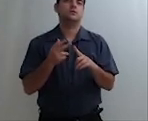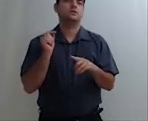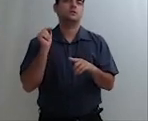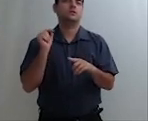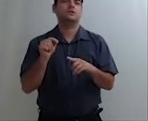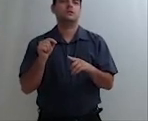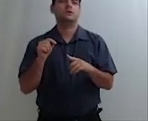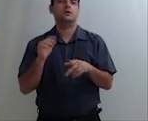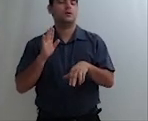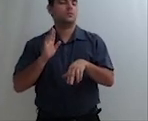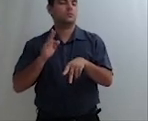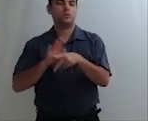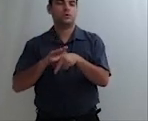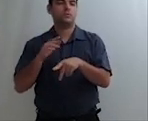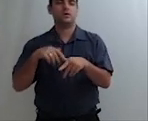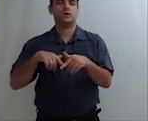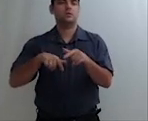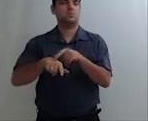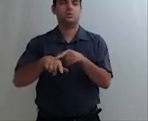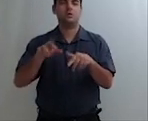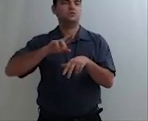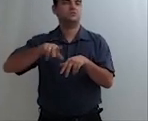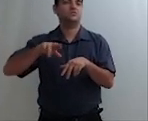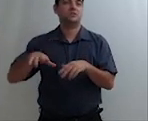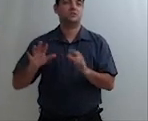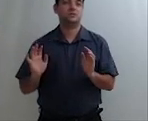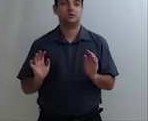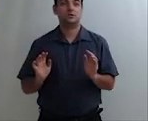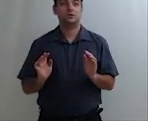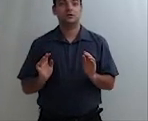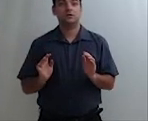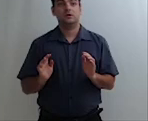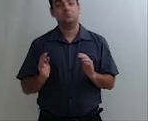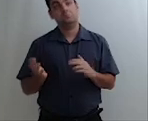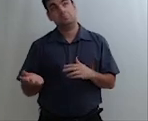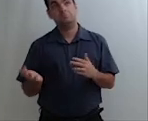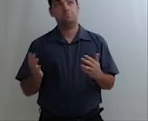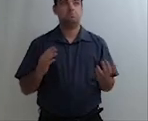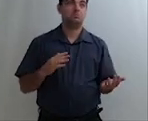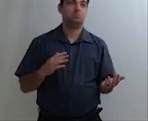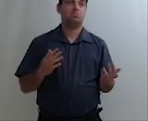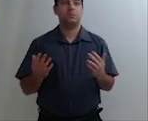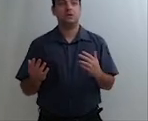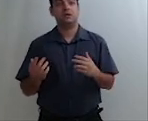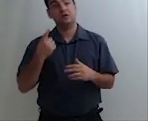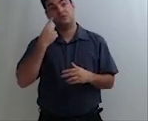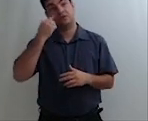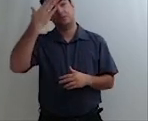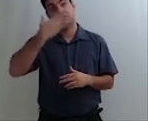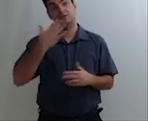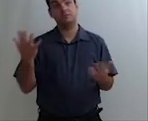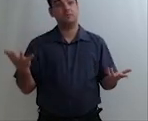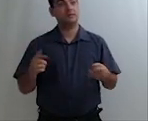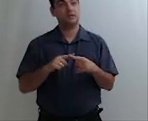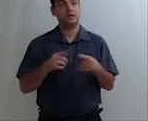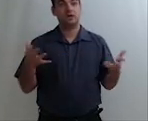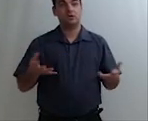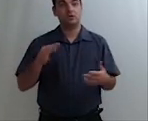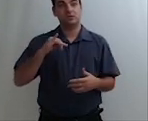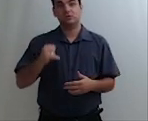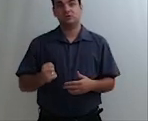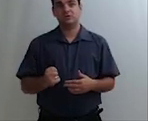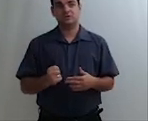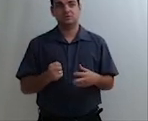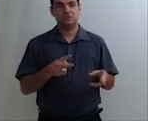do do acusado H paciente me parece que remede a questão de prova que não pode ser apreciada nessa